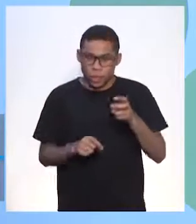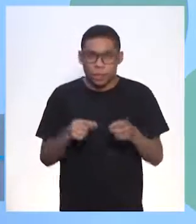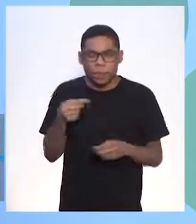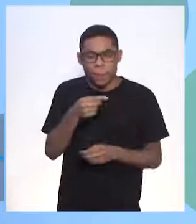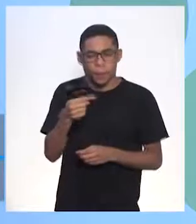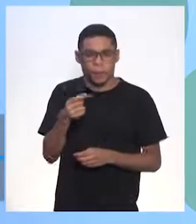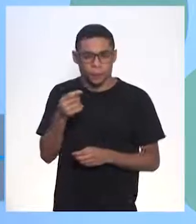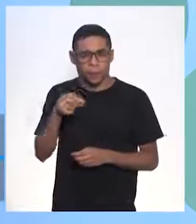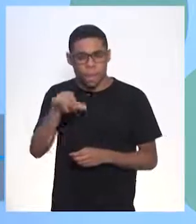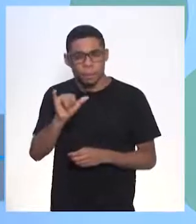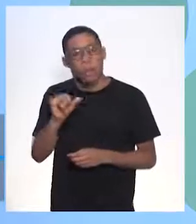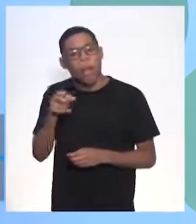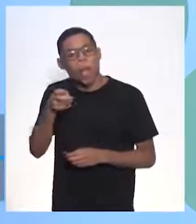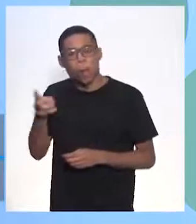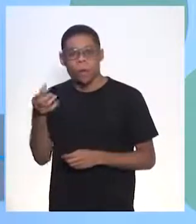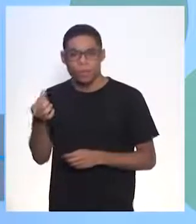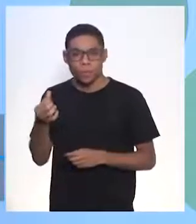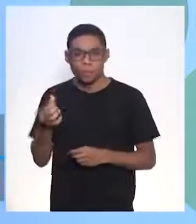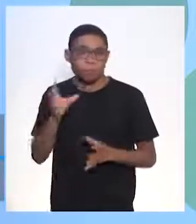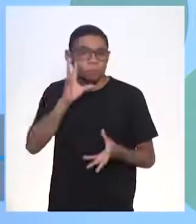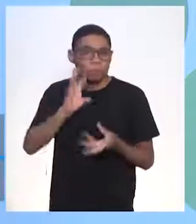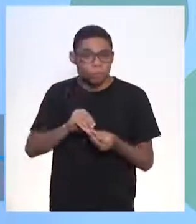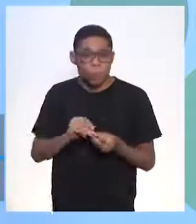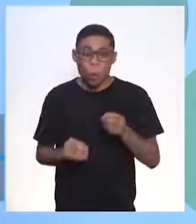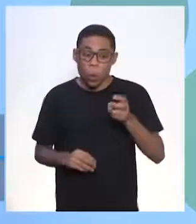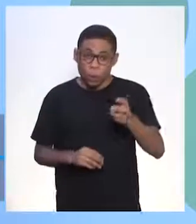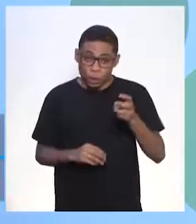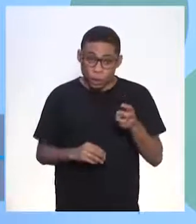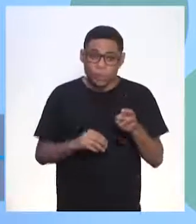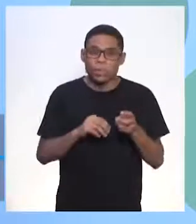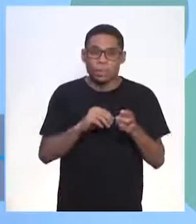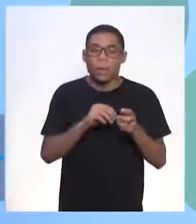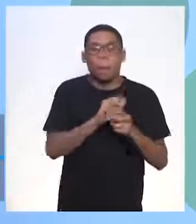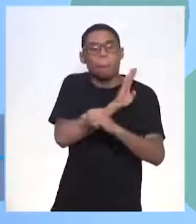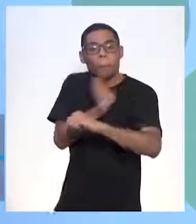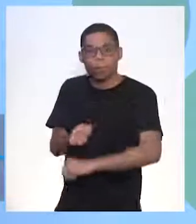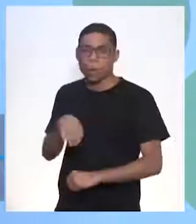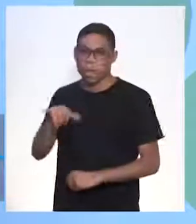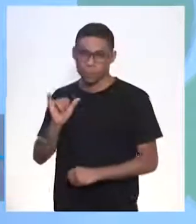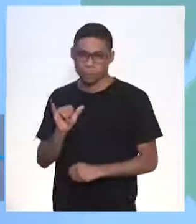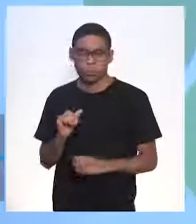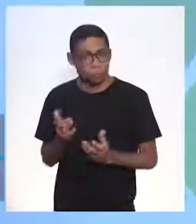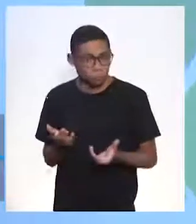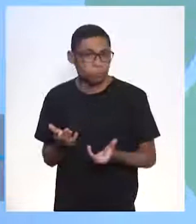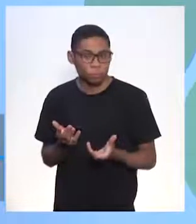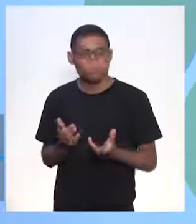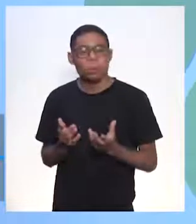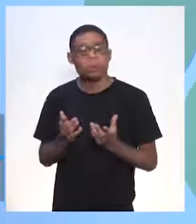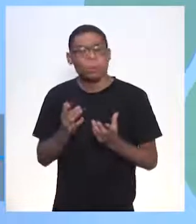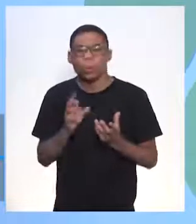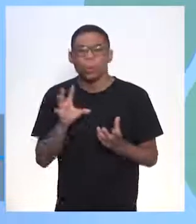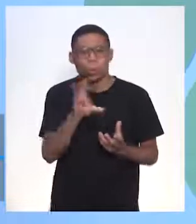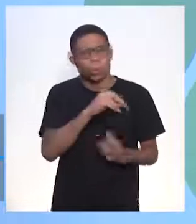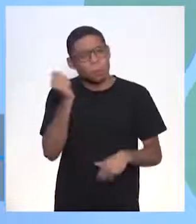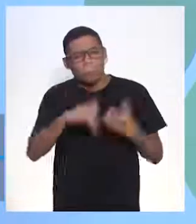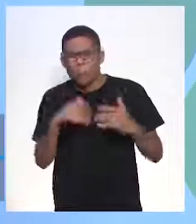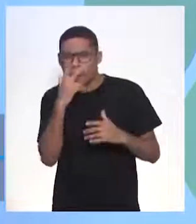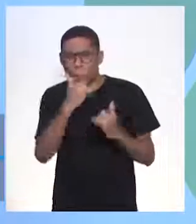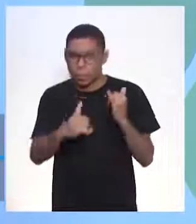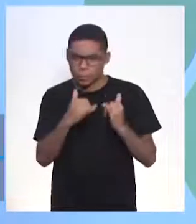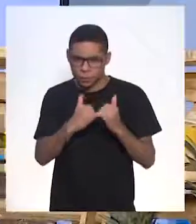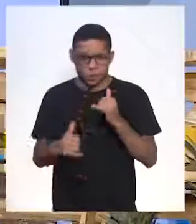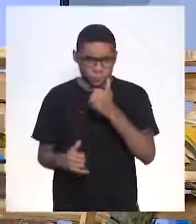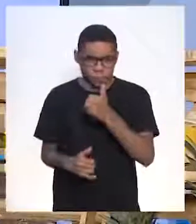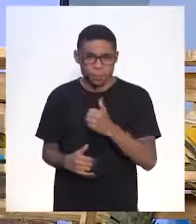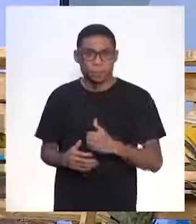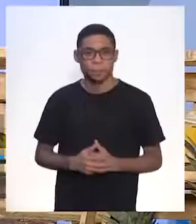o x tem que ser maior que o y, não é? E todos, rigorosamente todos, Jonas, vão por esse caminho. Bom, então,